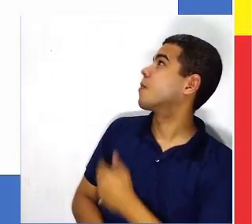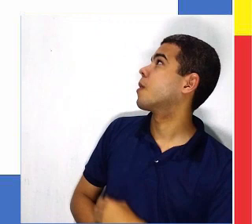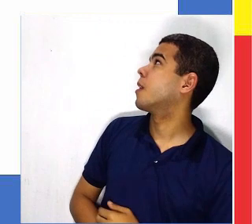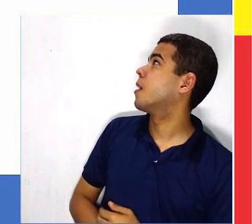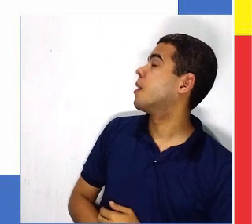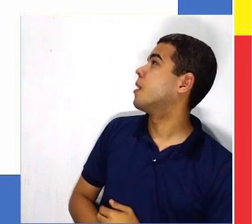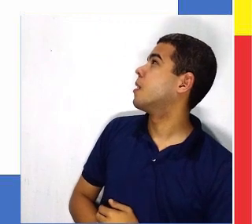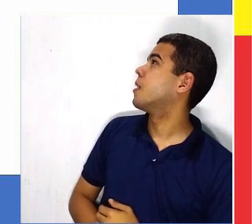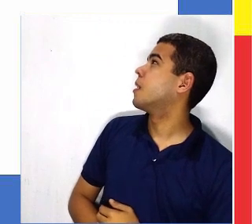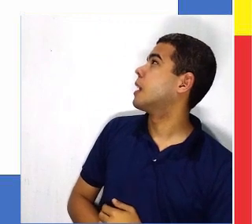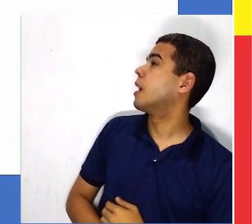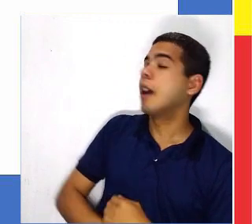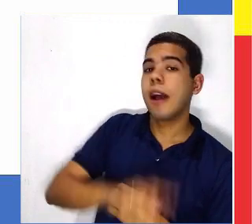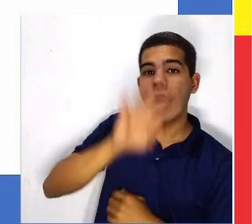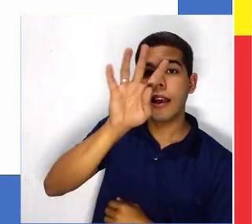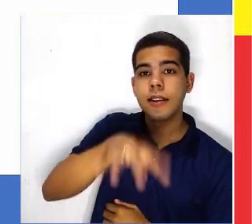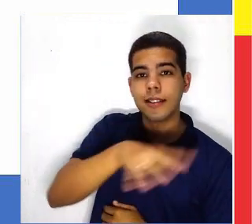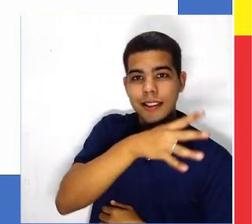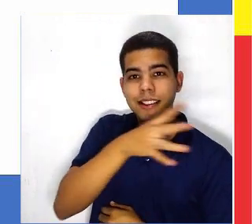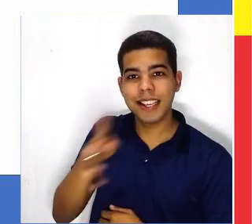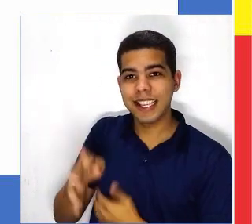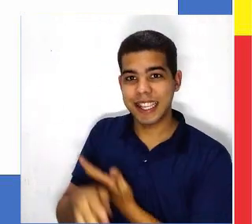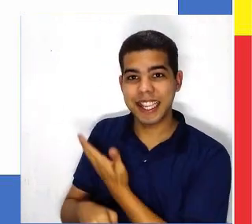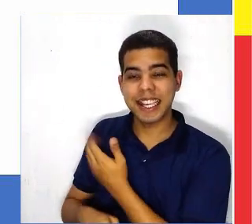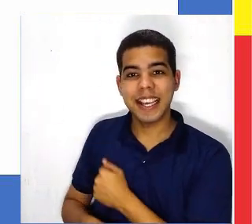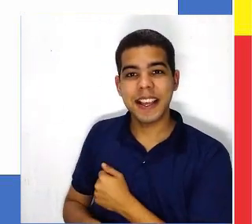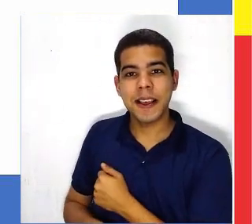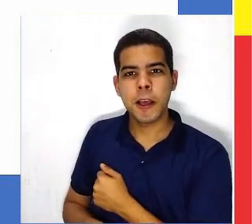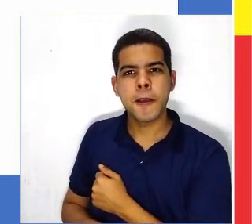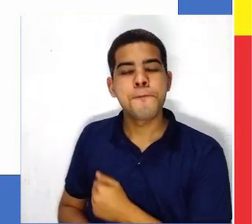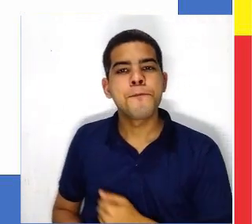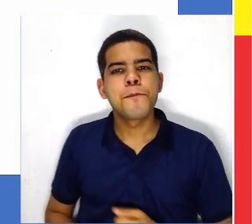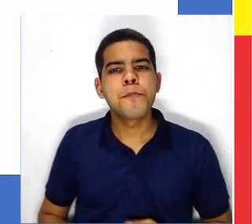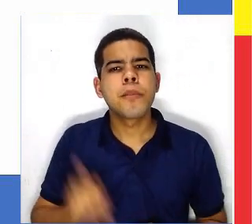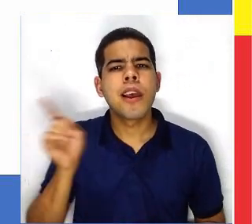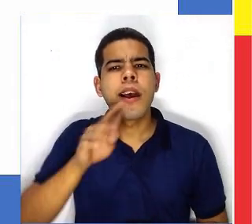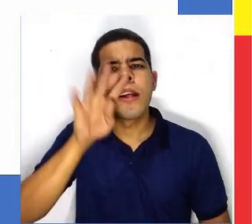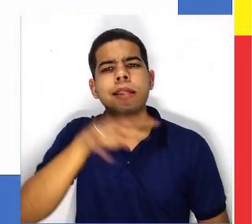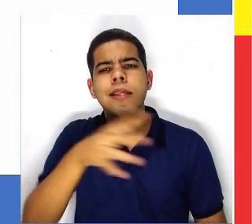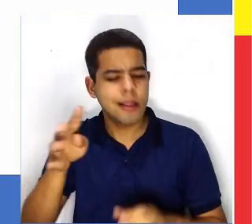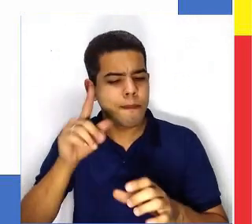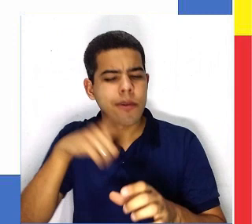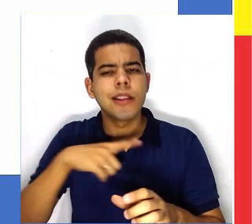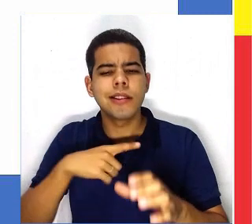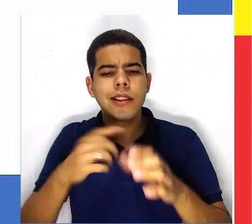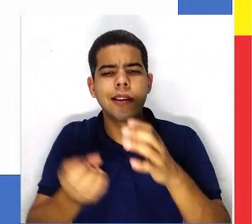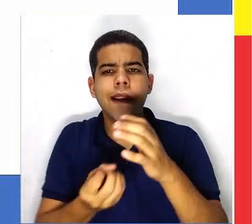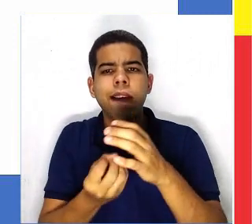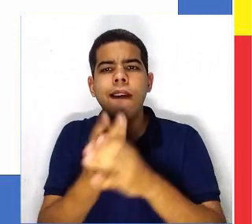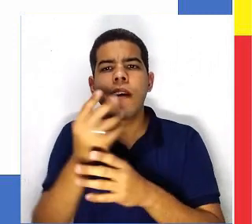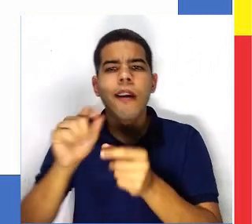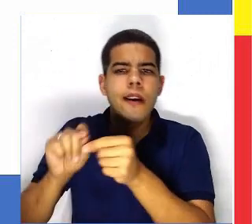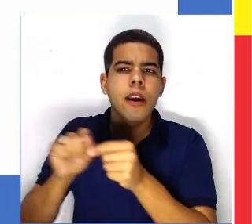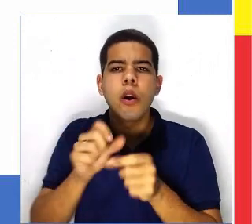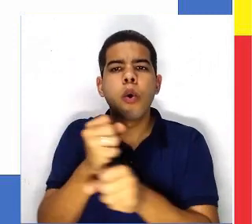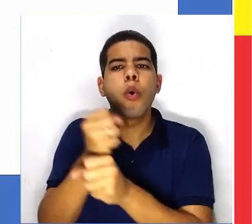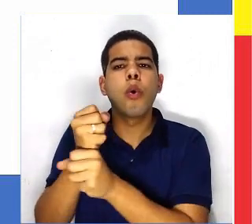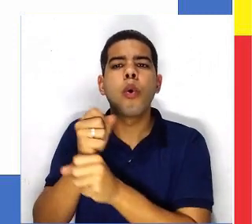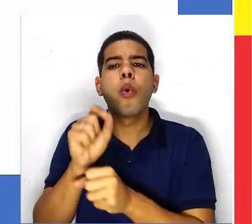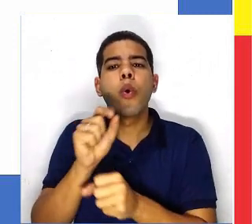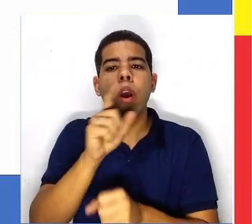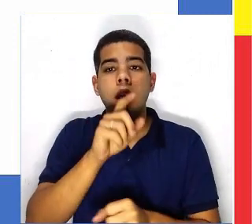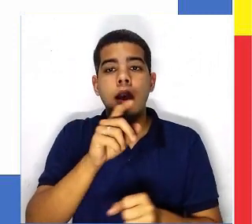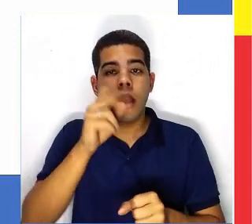observa na telinha a representação de uma tabela. Essa tabela foi construída com uma pesquisa.